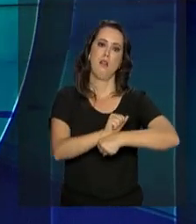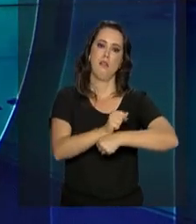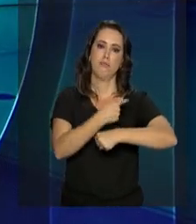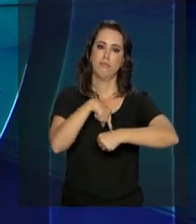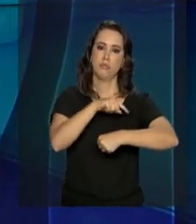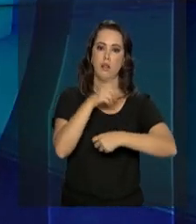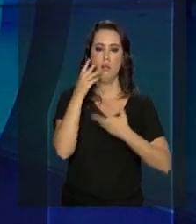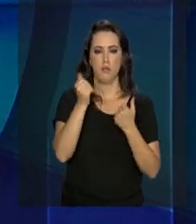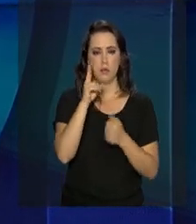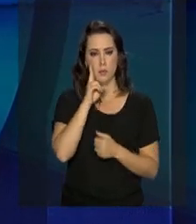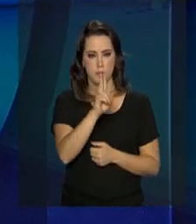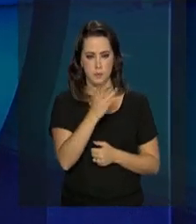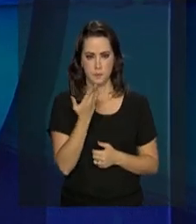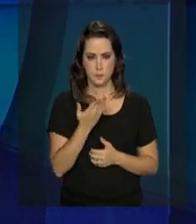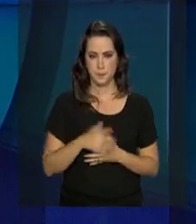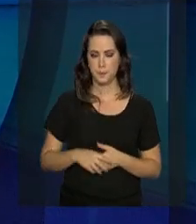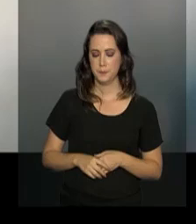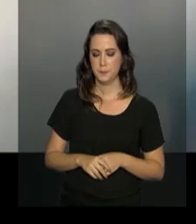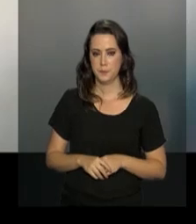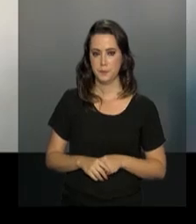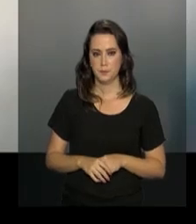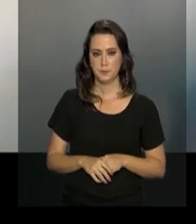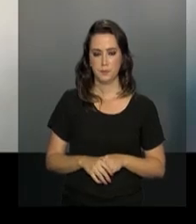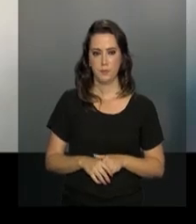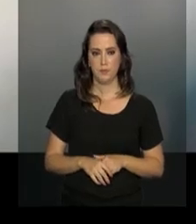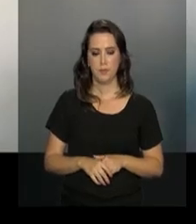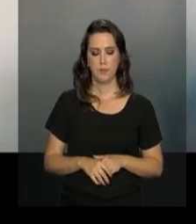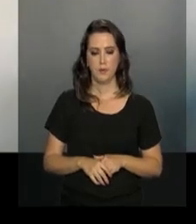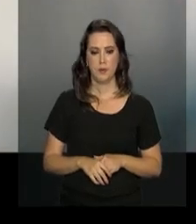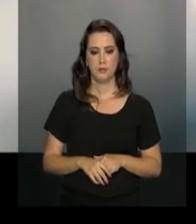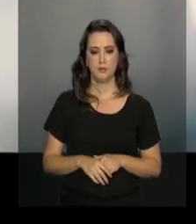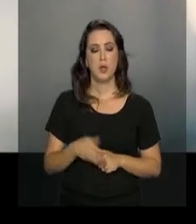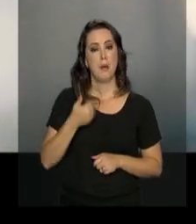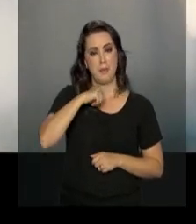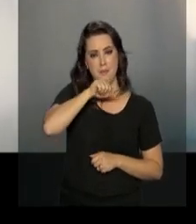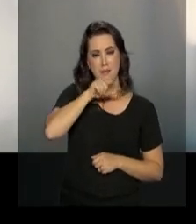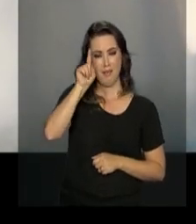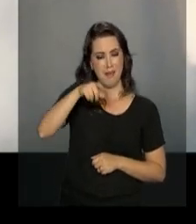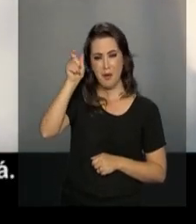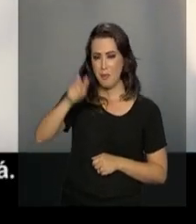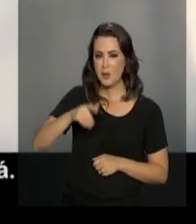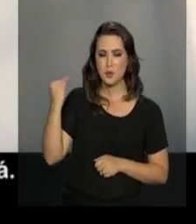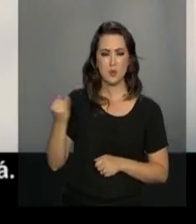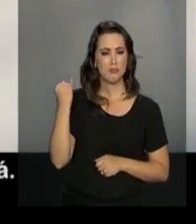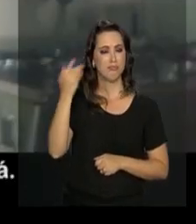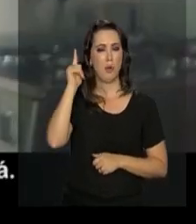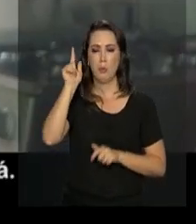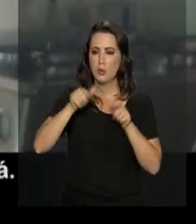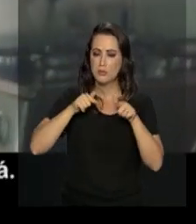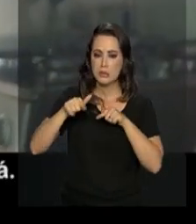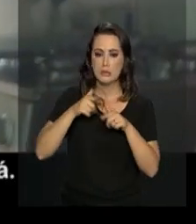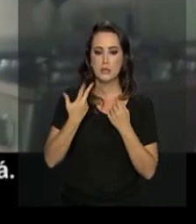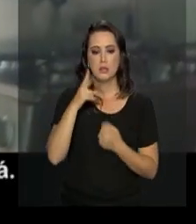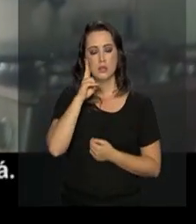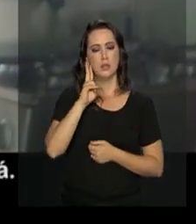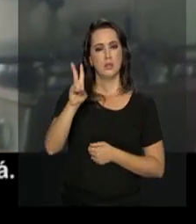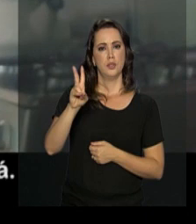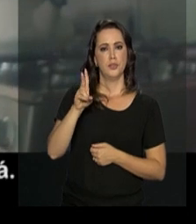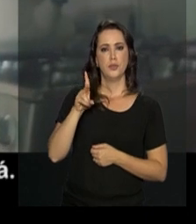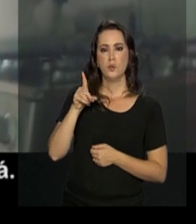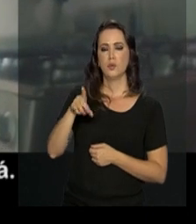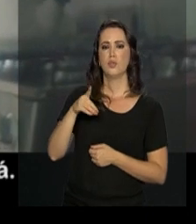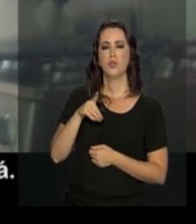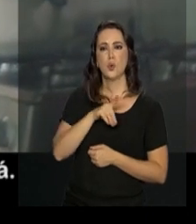o vídeo do ministério da saúde minha super ativa e eu passei a minha mãe o dia